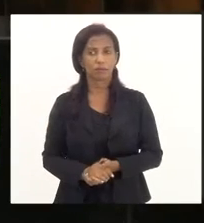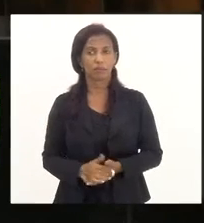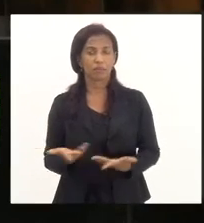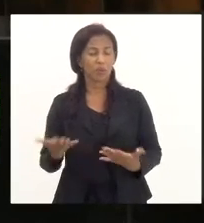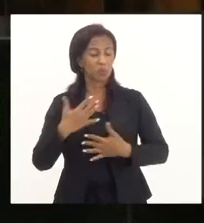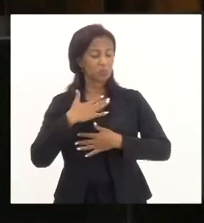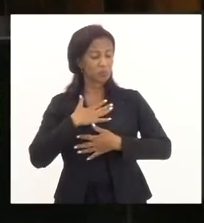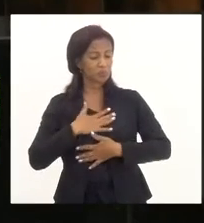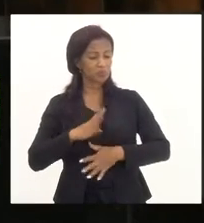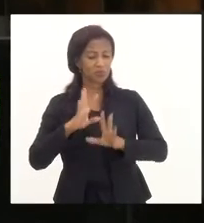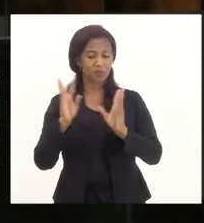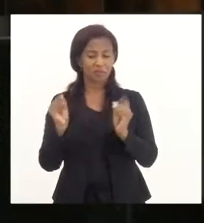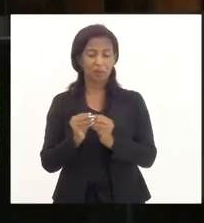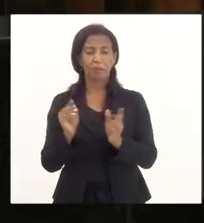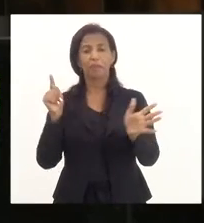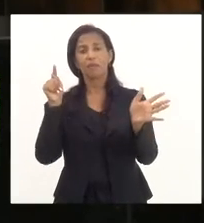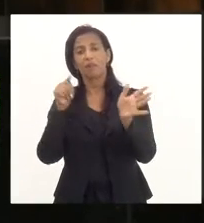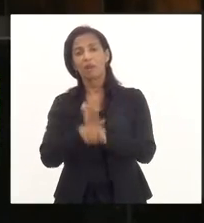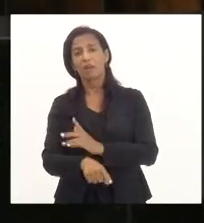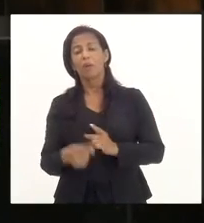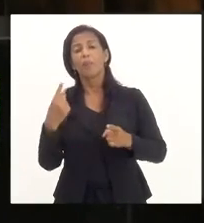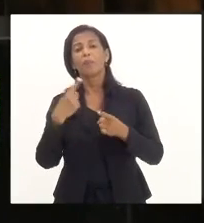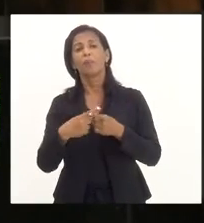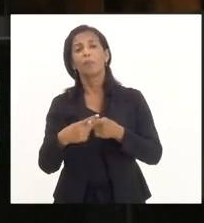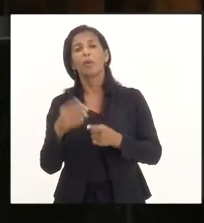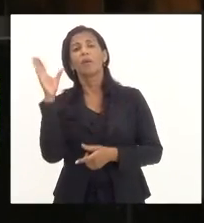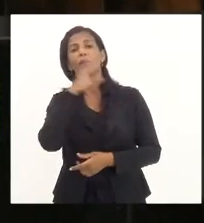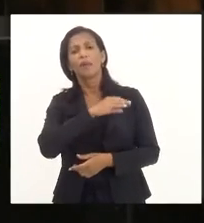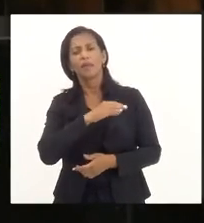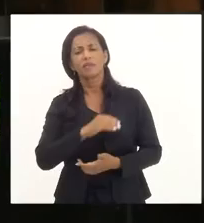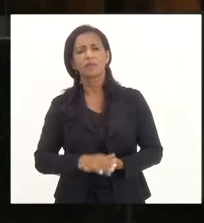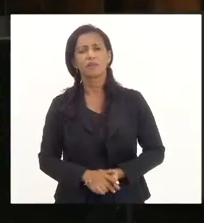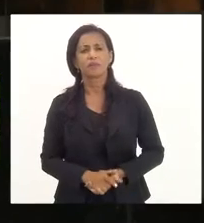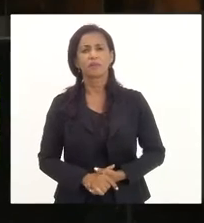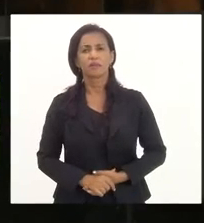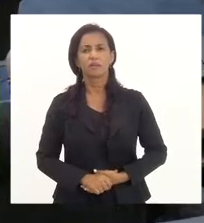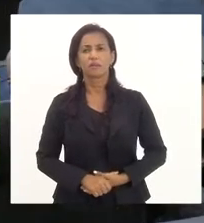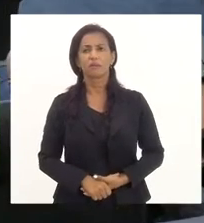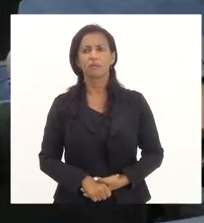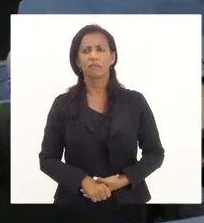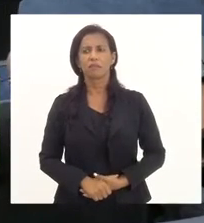muito tranquilamente encerro perguntando por que a pressa